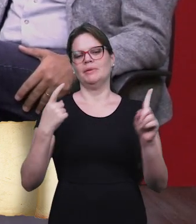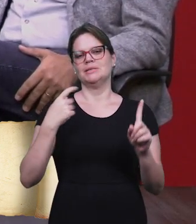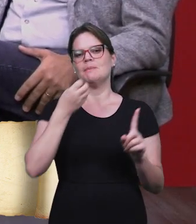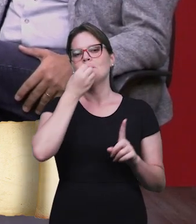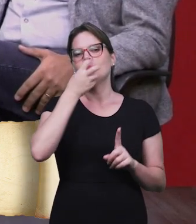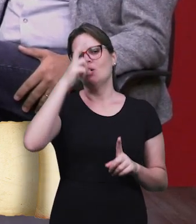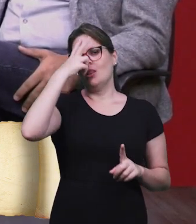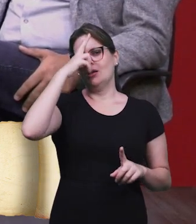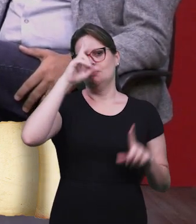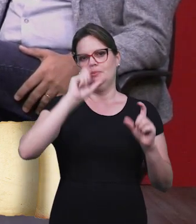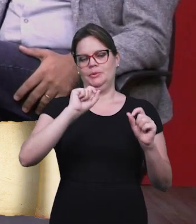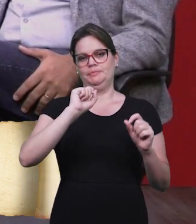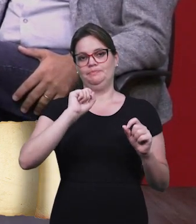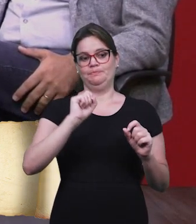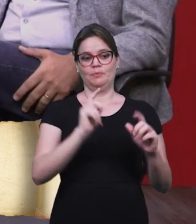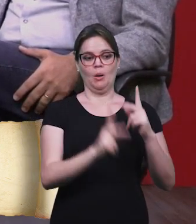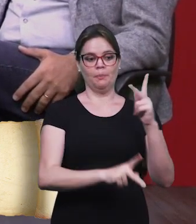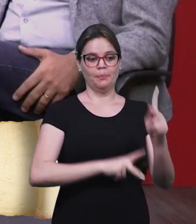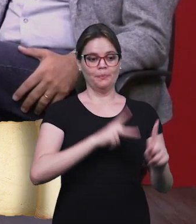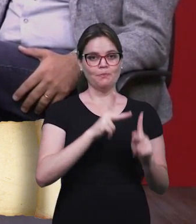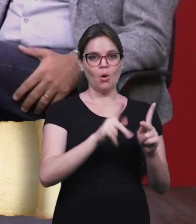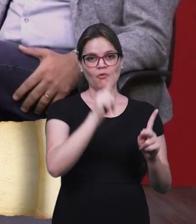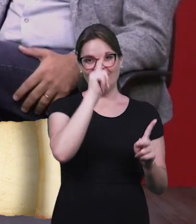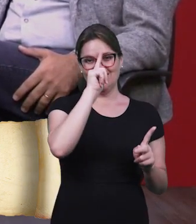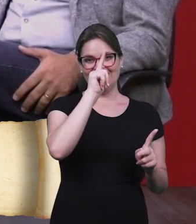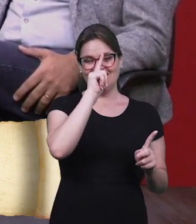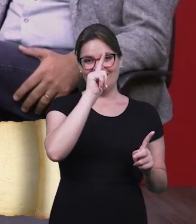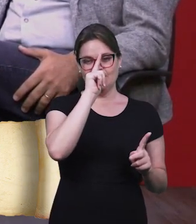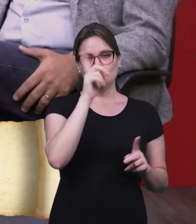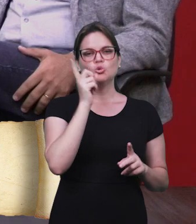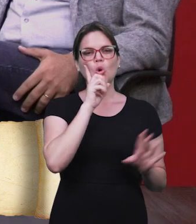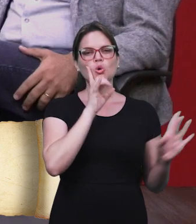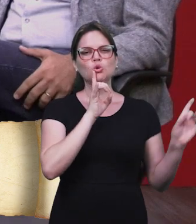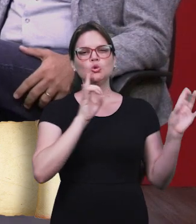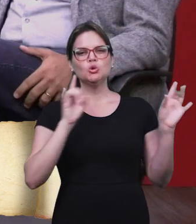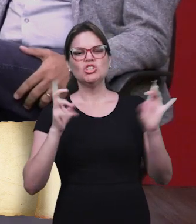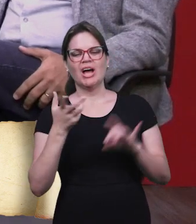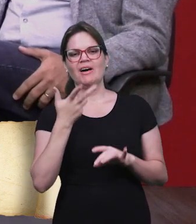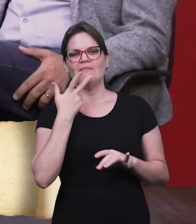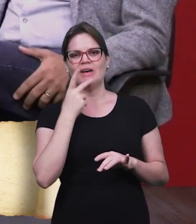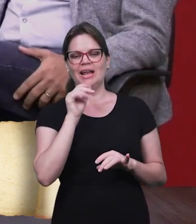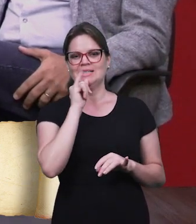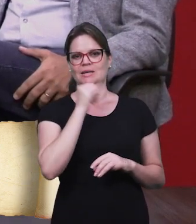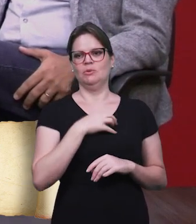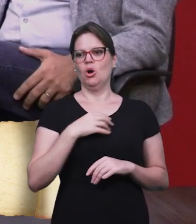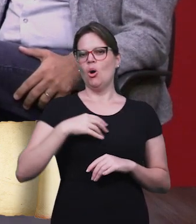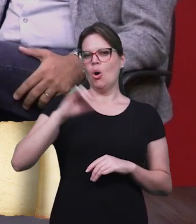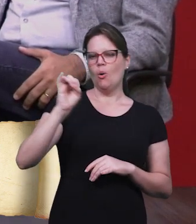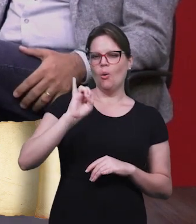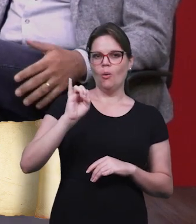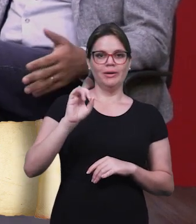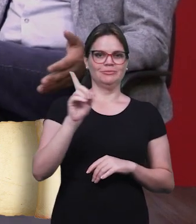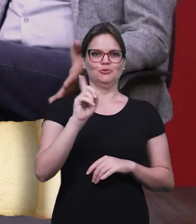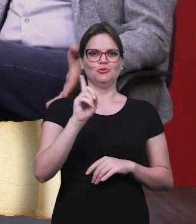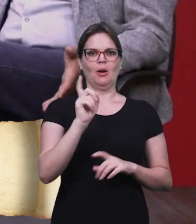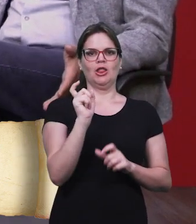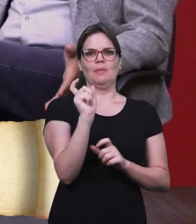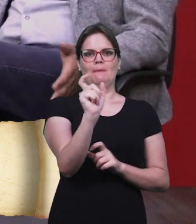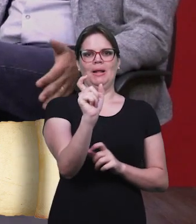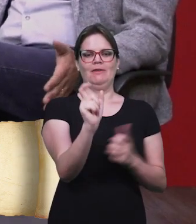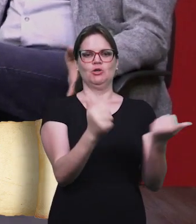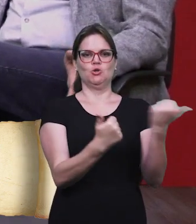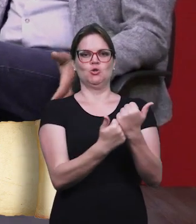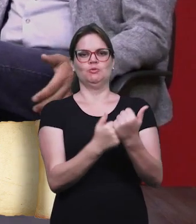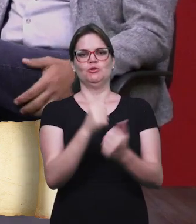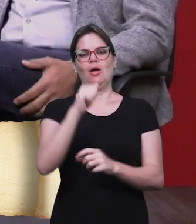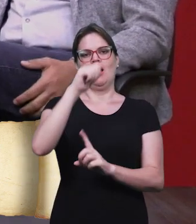outros. E já os judeus usam a palavra paz. E Paulo está saudando ali